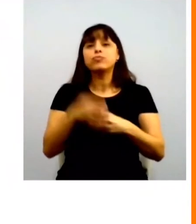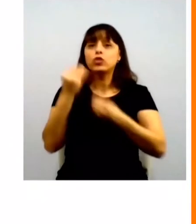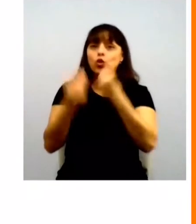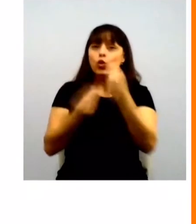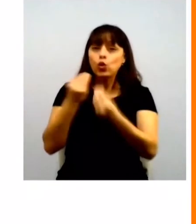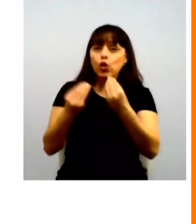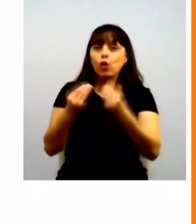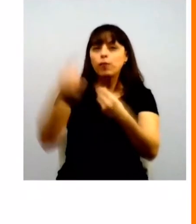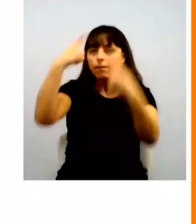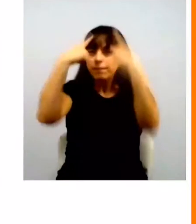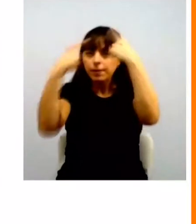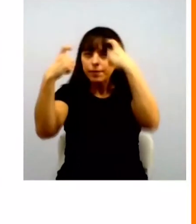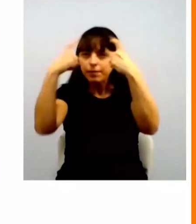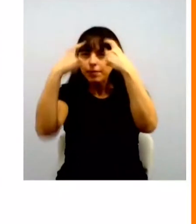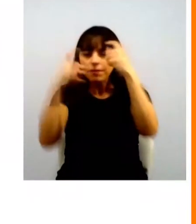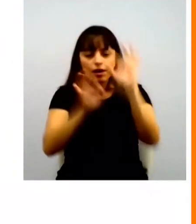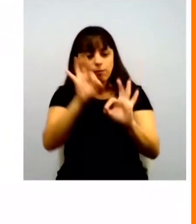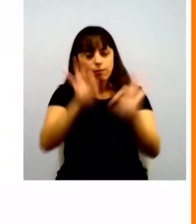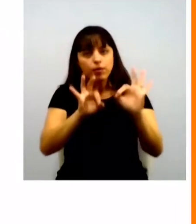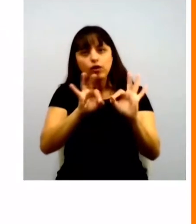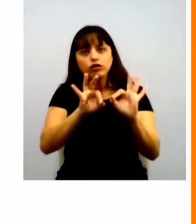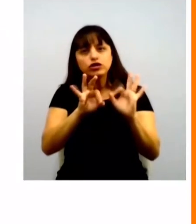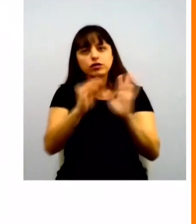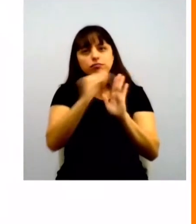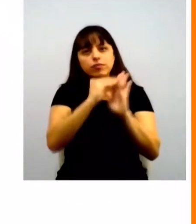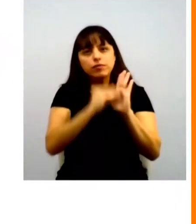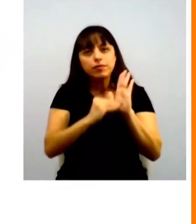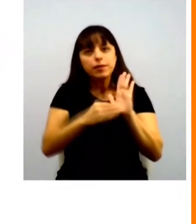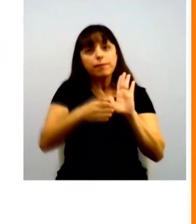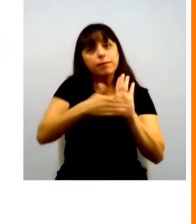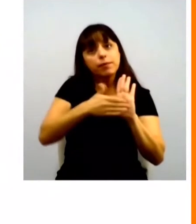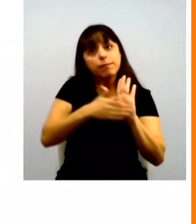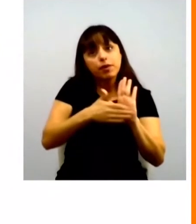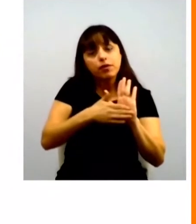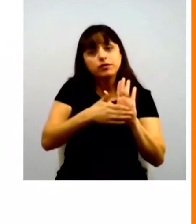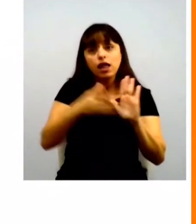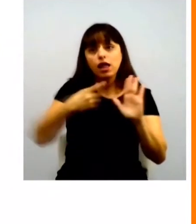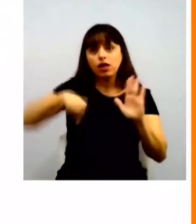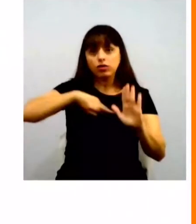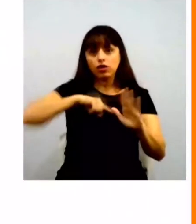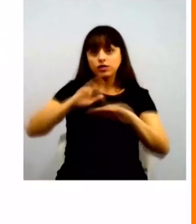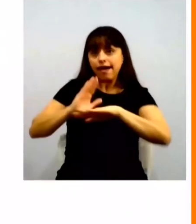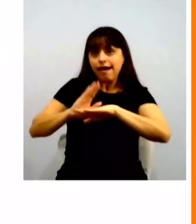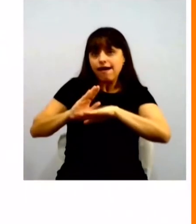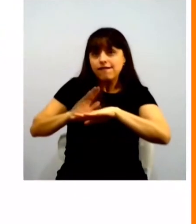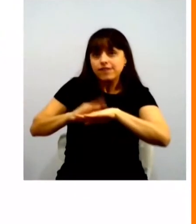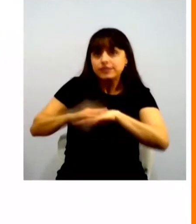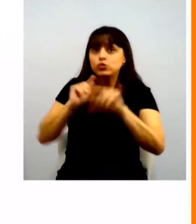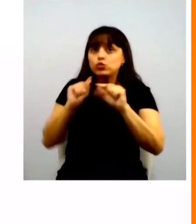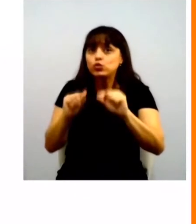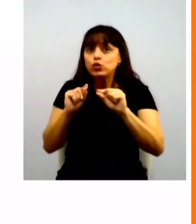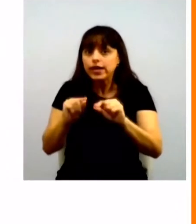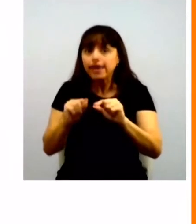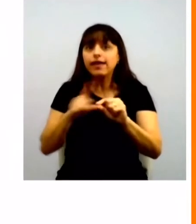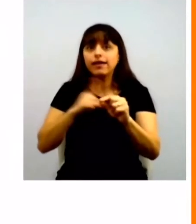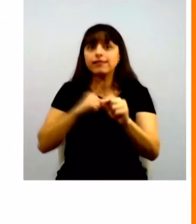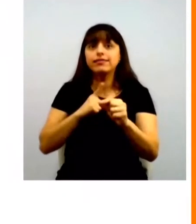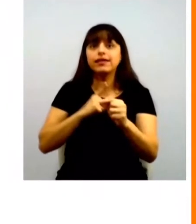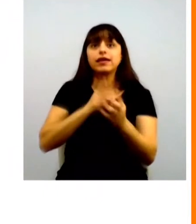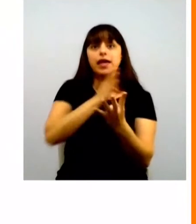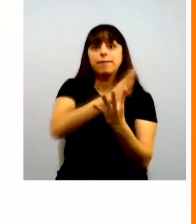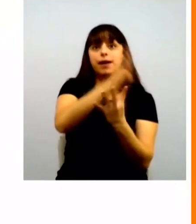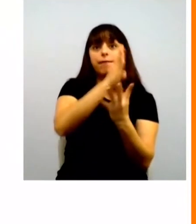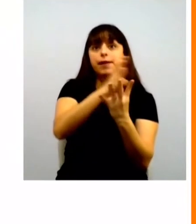propostas. É a dizer, o que estamos fazendo, ou o que poderíamos fazer nesses quatro